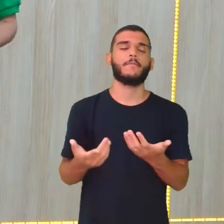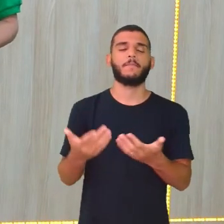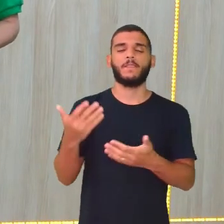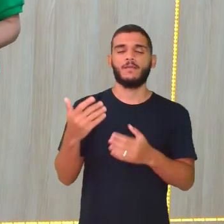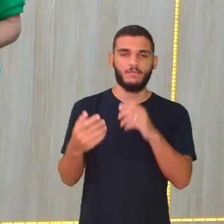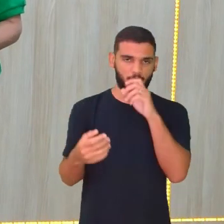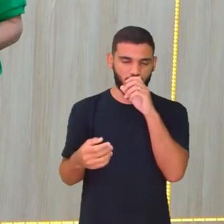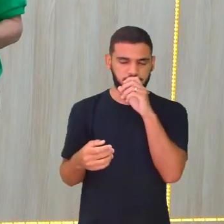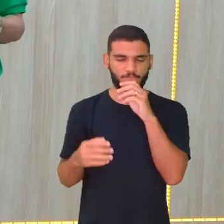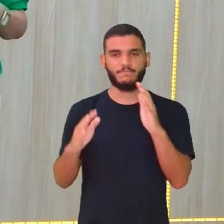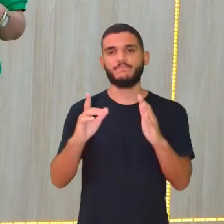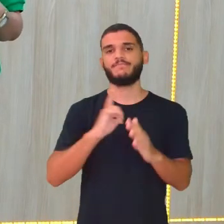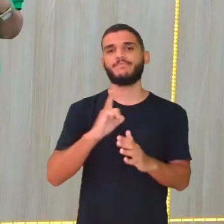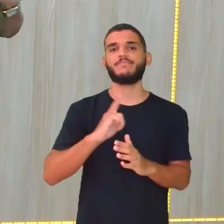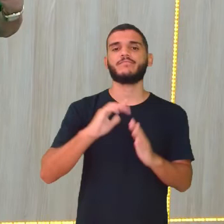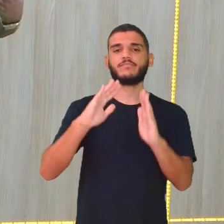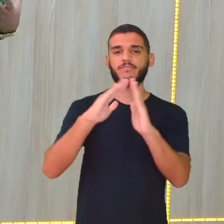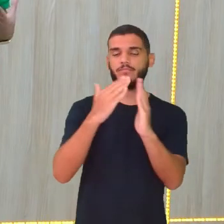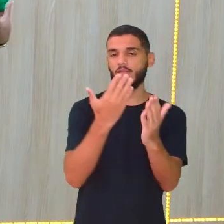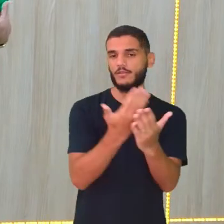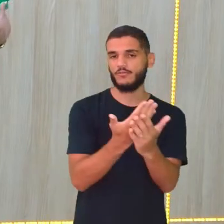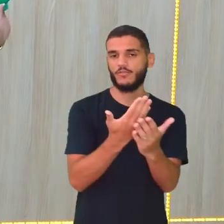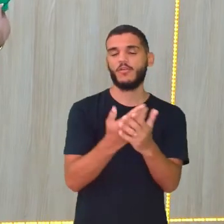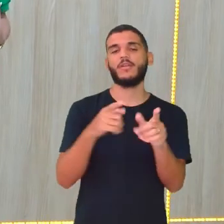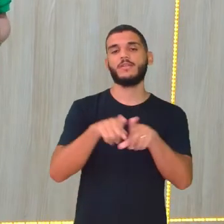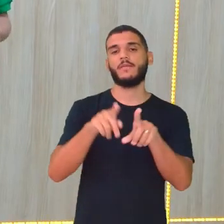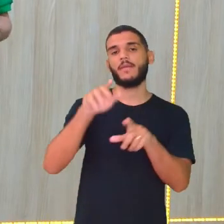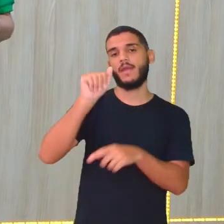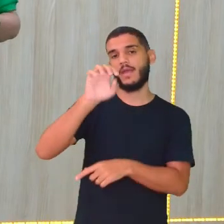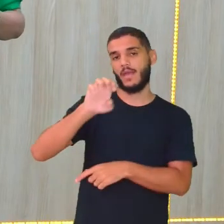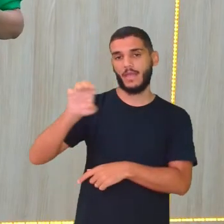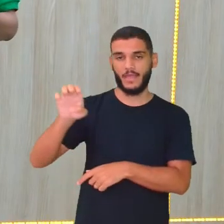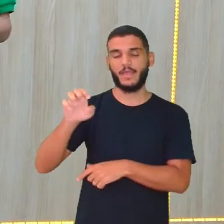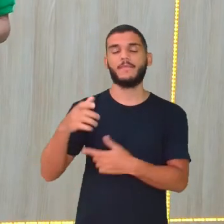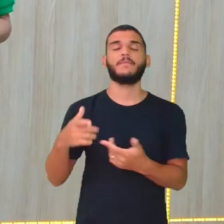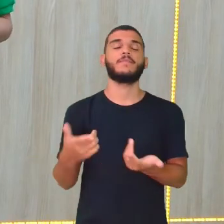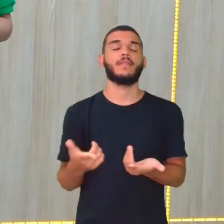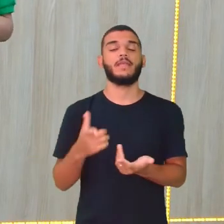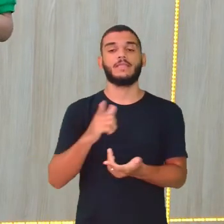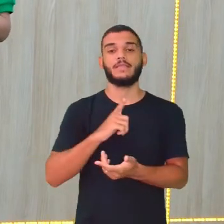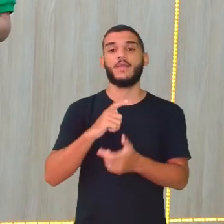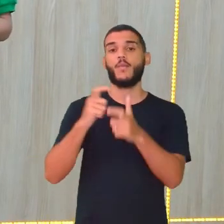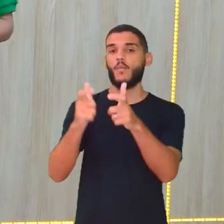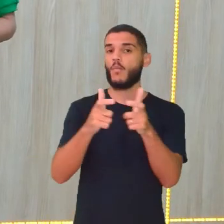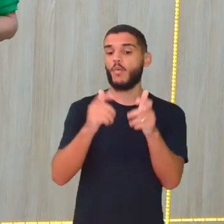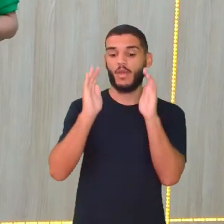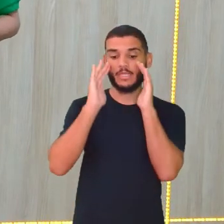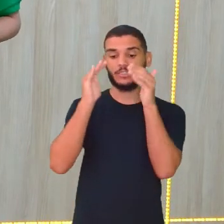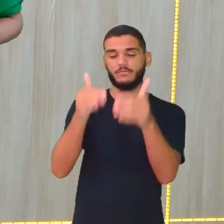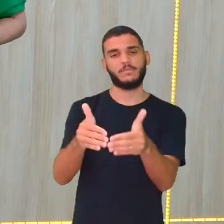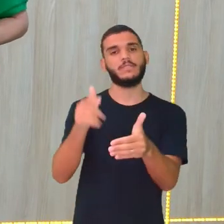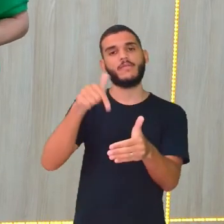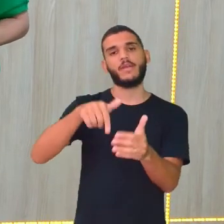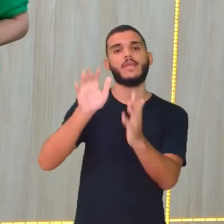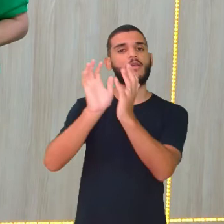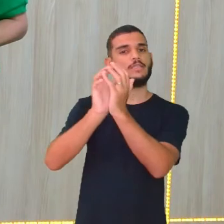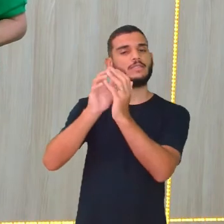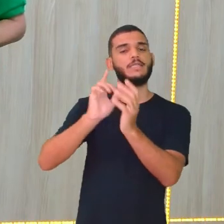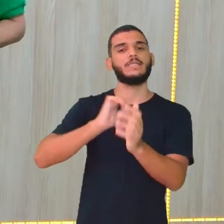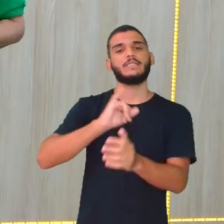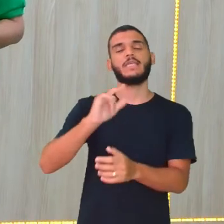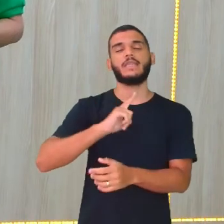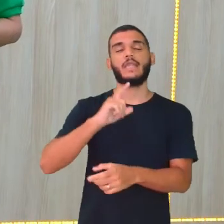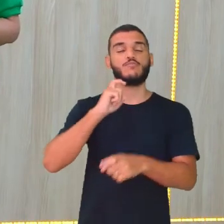nossa sala de recurso, mas tem o núcleo do NAAS ali direcionado. Se você tem alguma dúvida, entra em contato